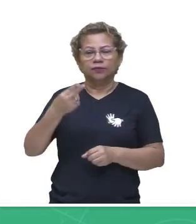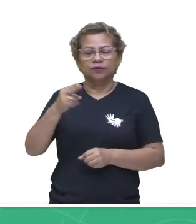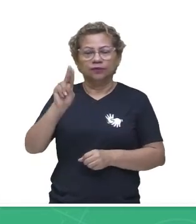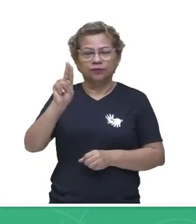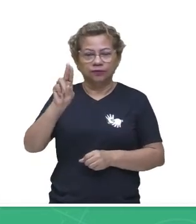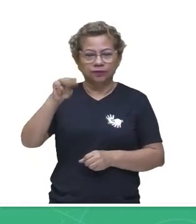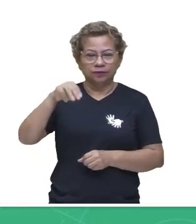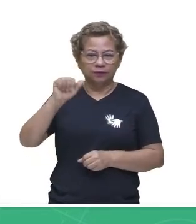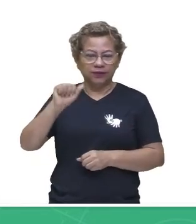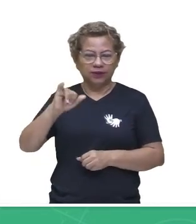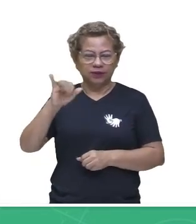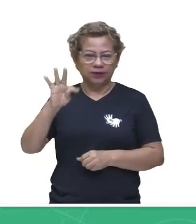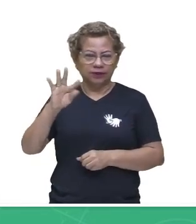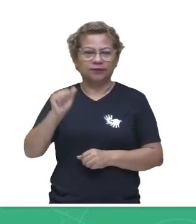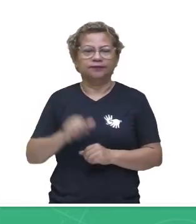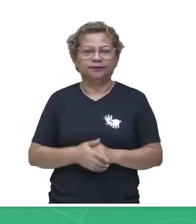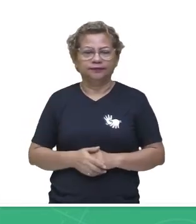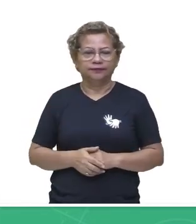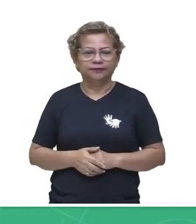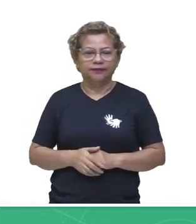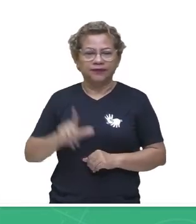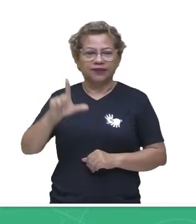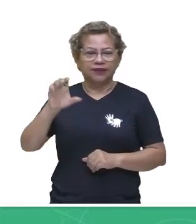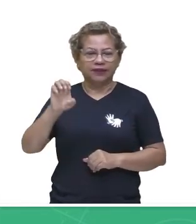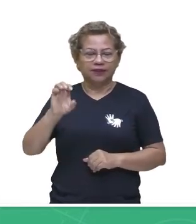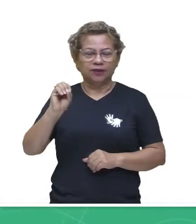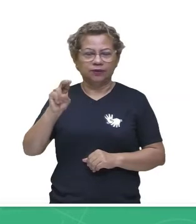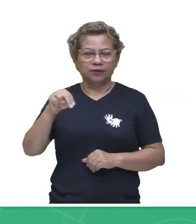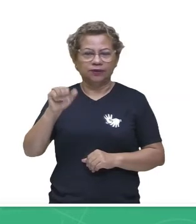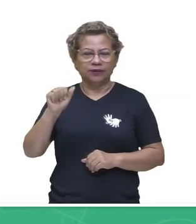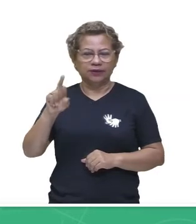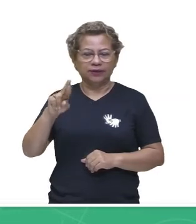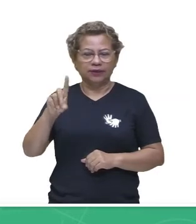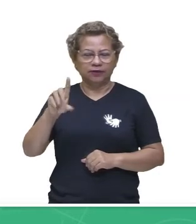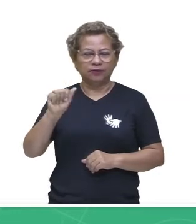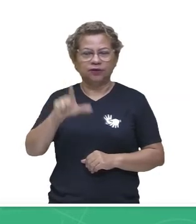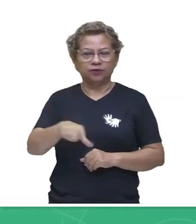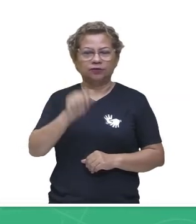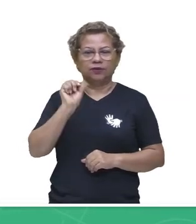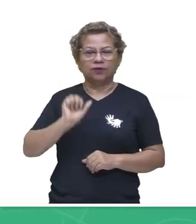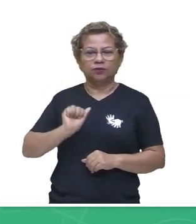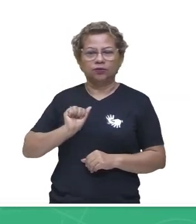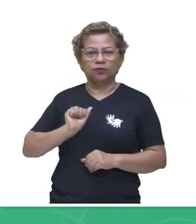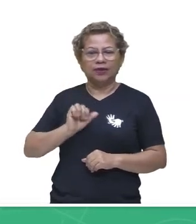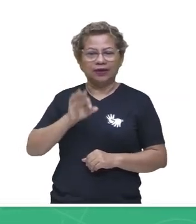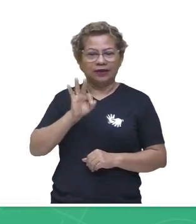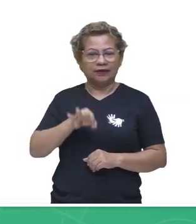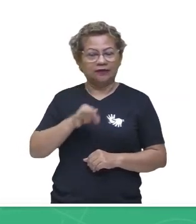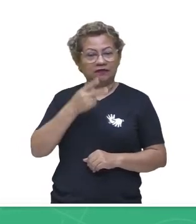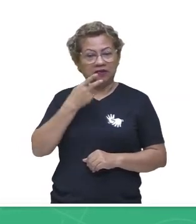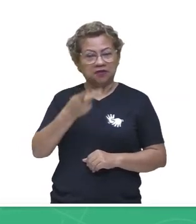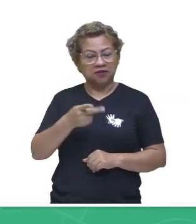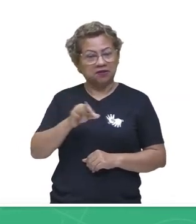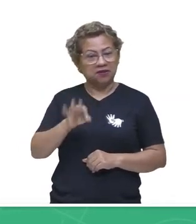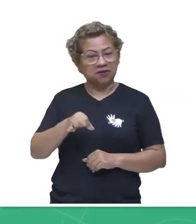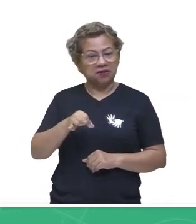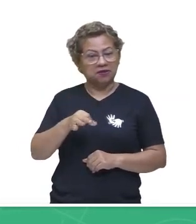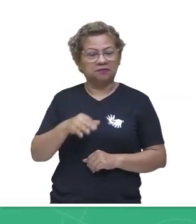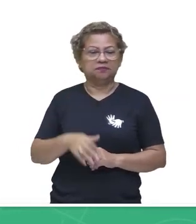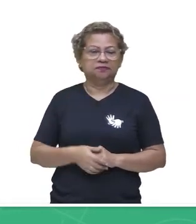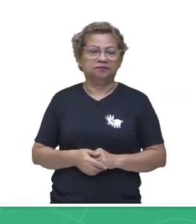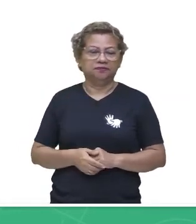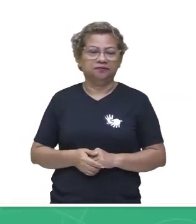colocou. O Leonardo já foi diferente. O Leonardo falou não, é a letra A correta. E eu acho que o Leonardo vai estar